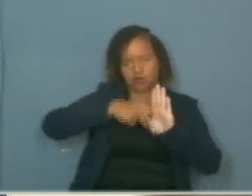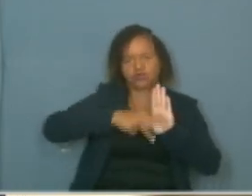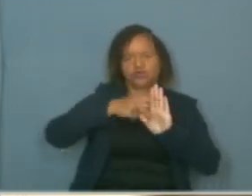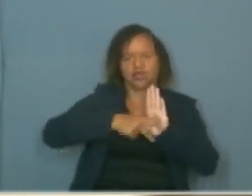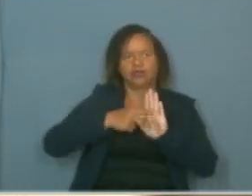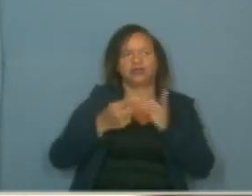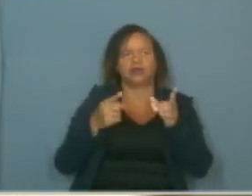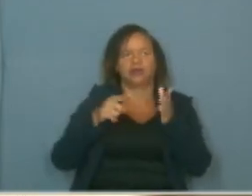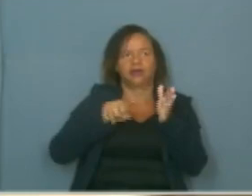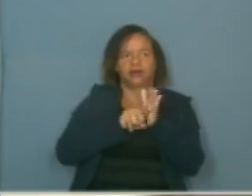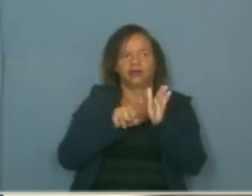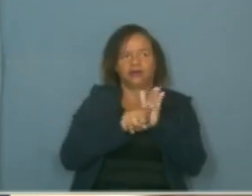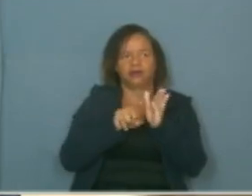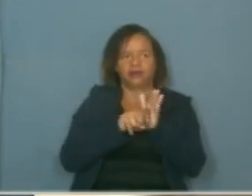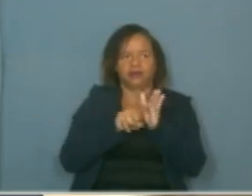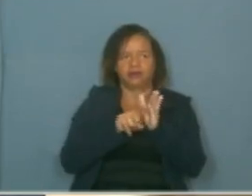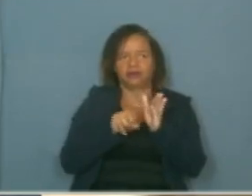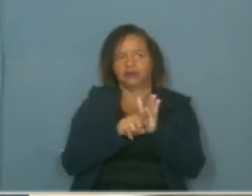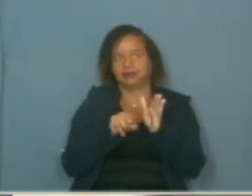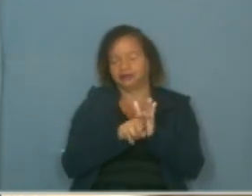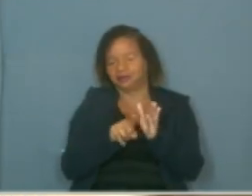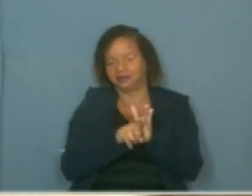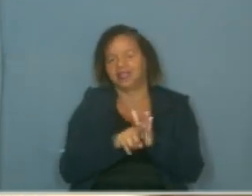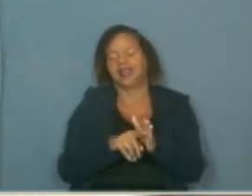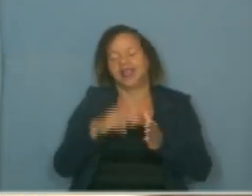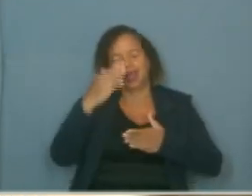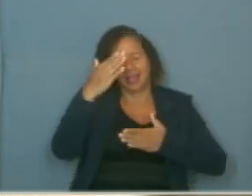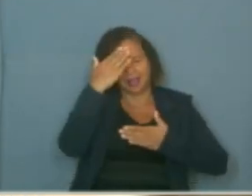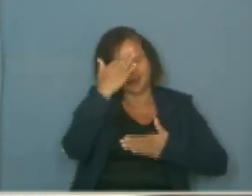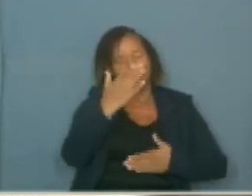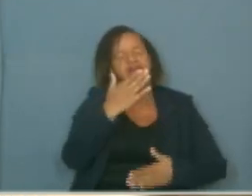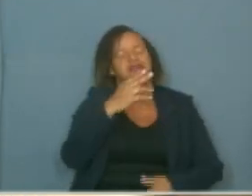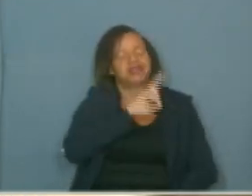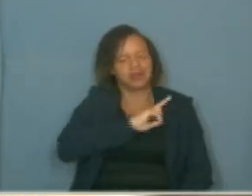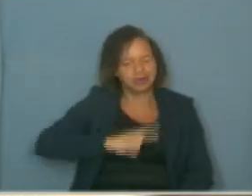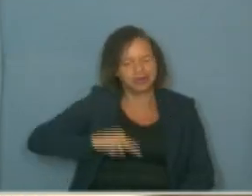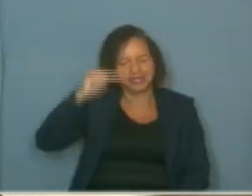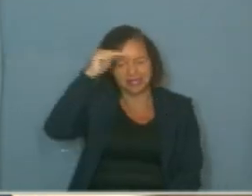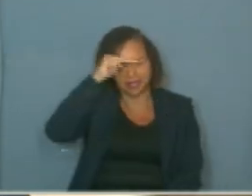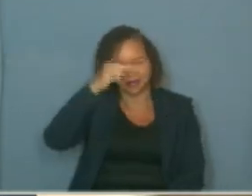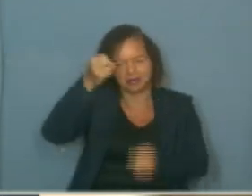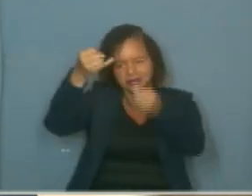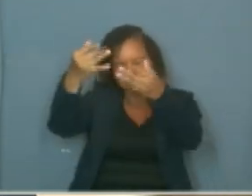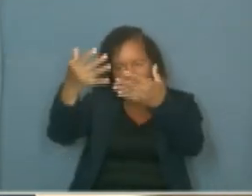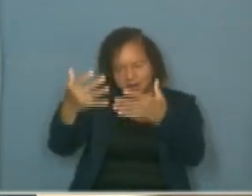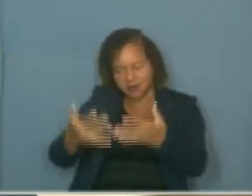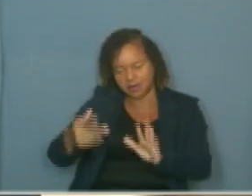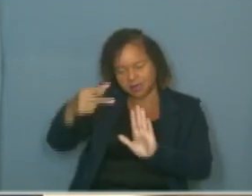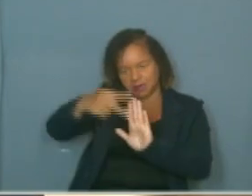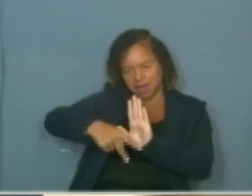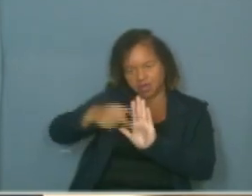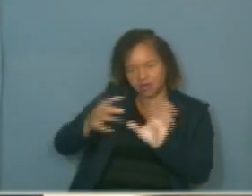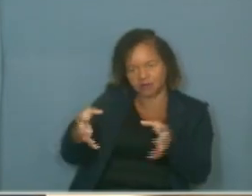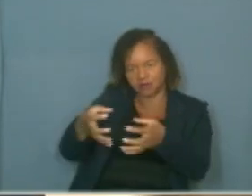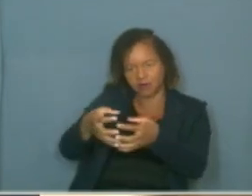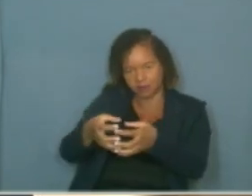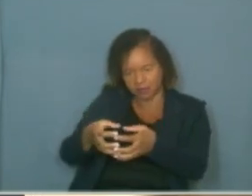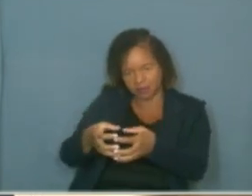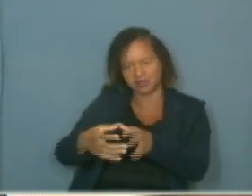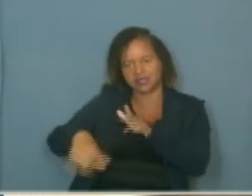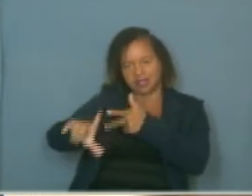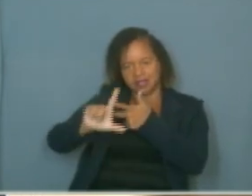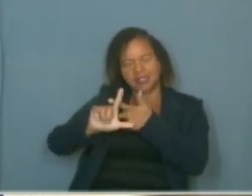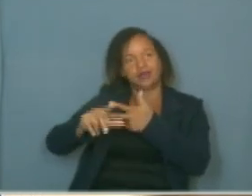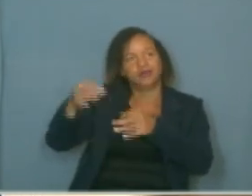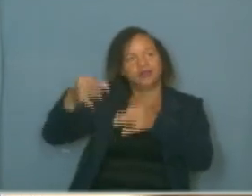acordo com a maioria da casa. Então, agradeço também Vossa Excelência, vereador Zé Neto, que relatou esse projeto na Comissão de Legislação